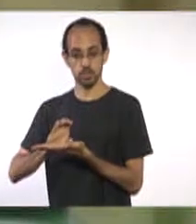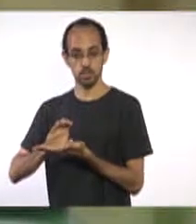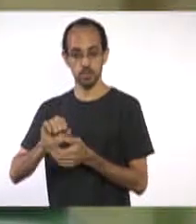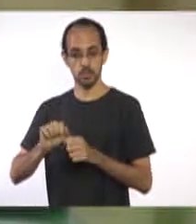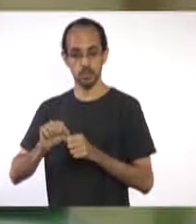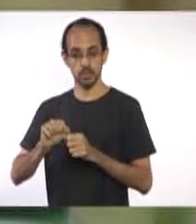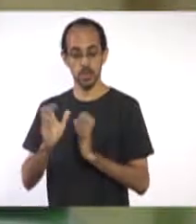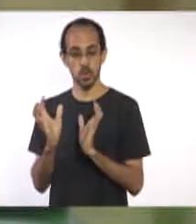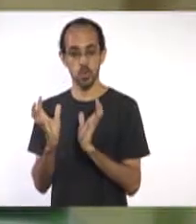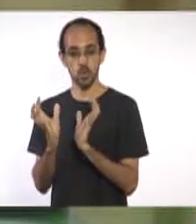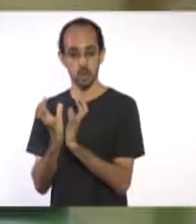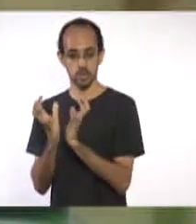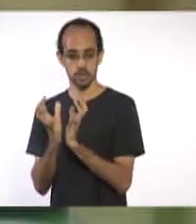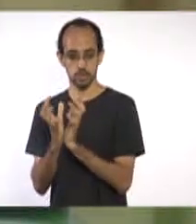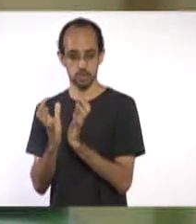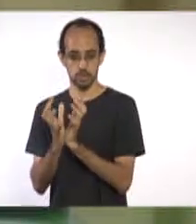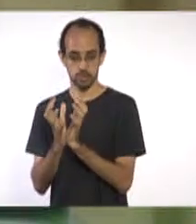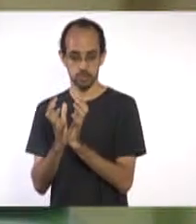coletivamente,